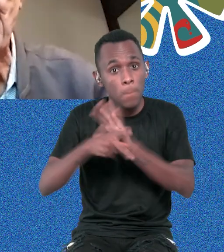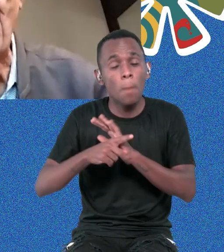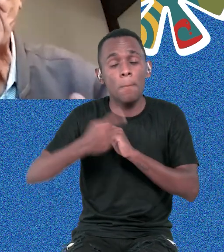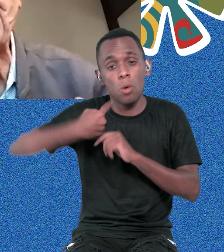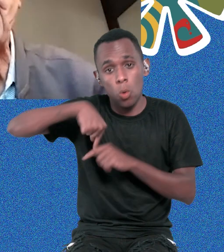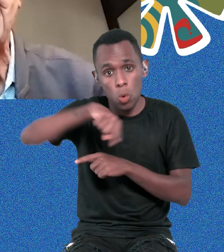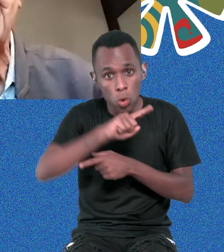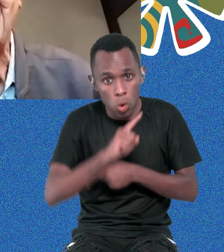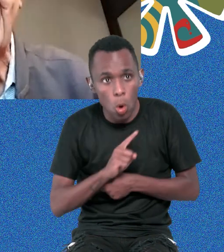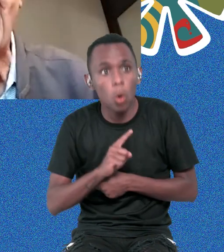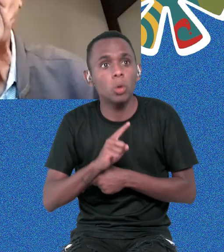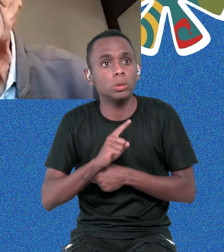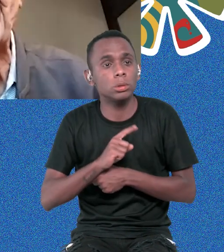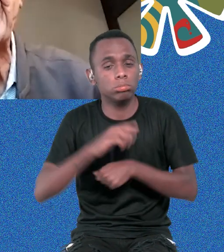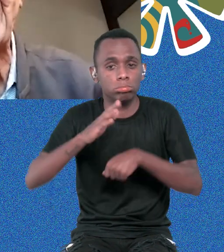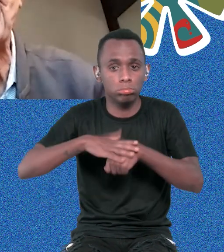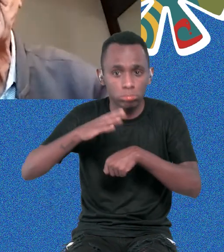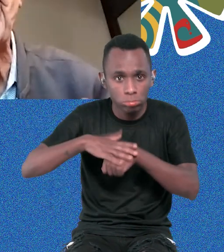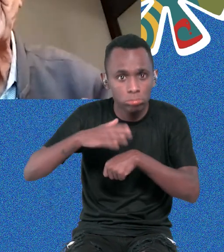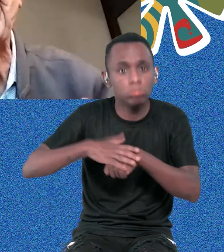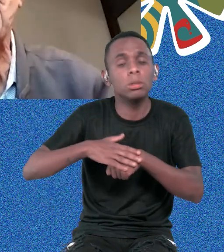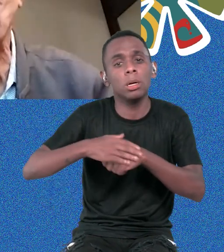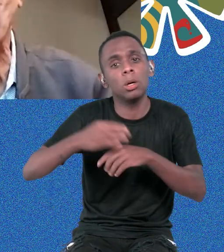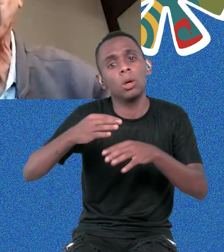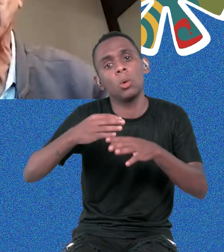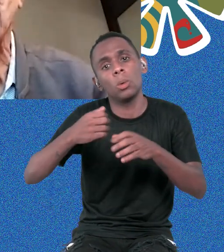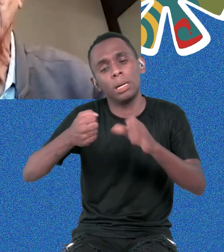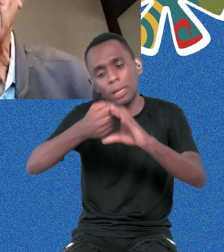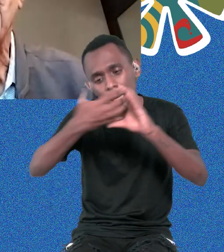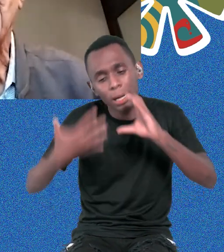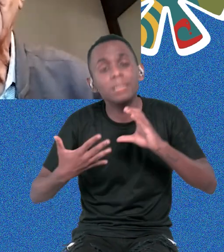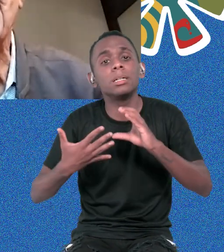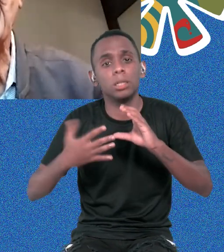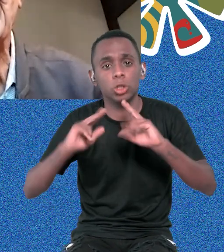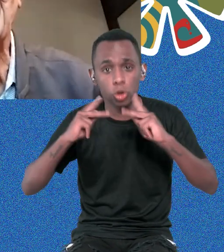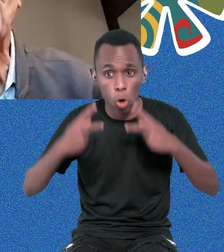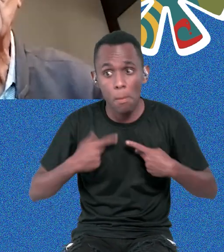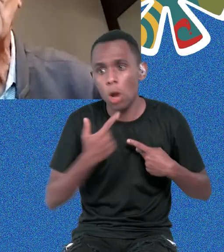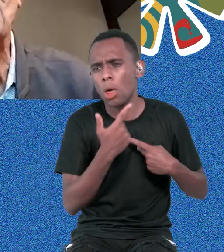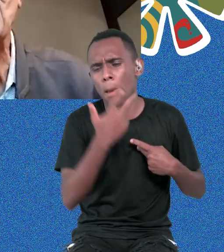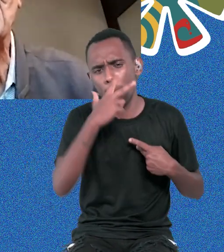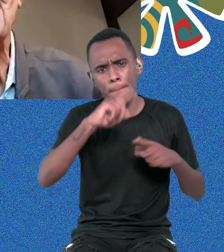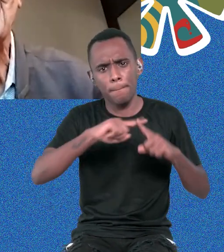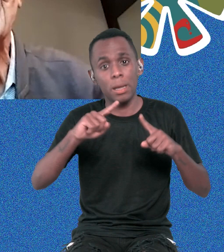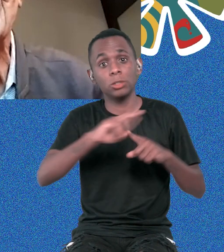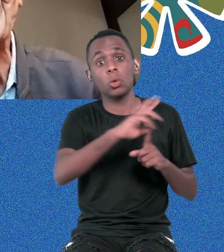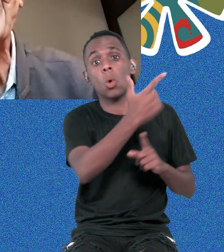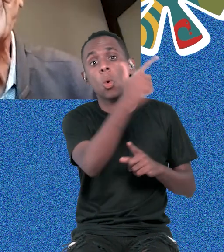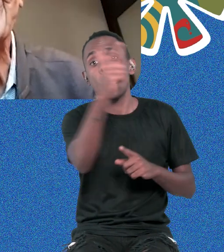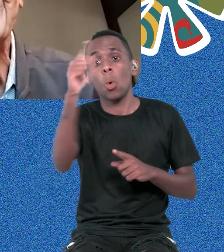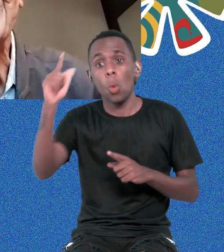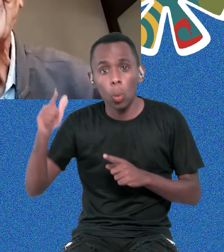apropriado pelo nós, autodecretado síntese do humano, e decretando os outros síntese